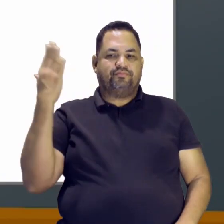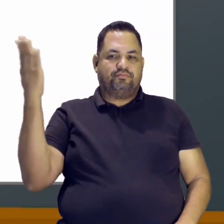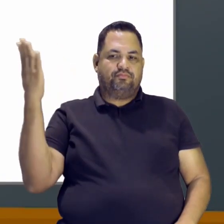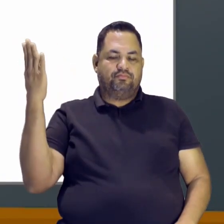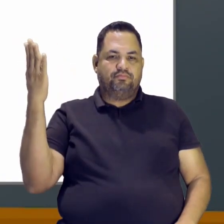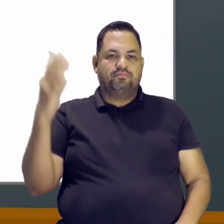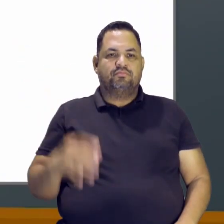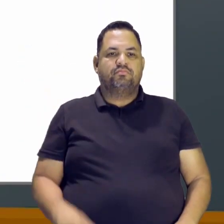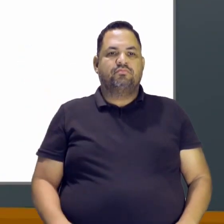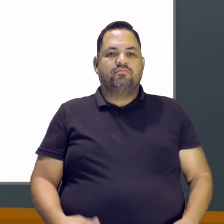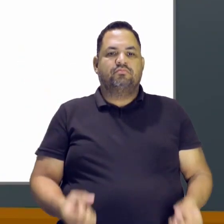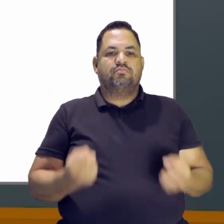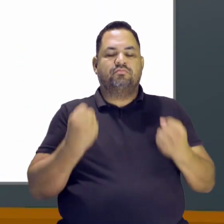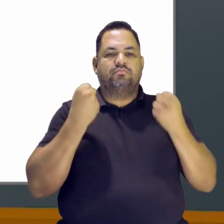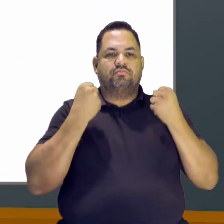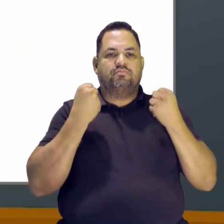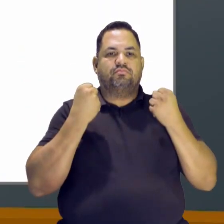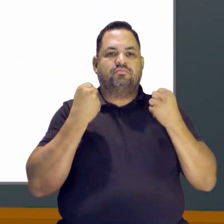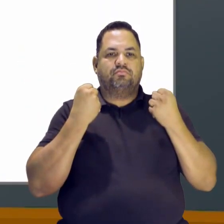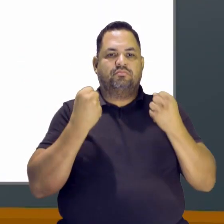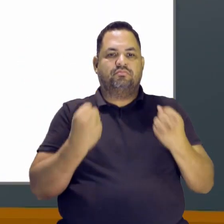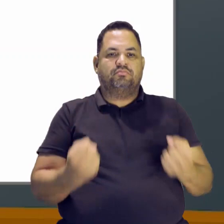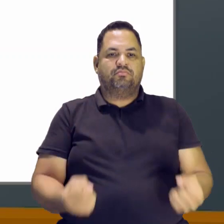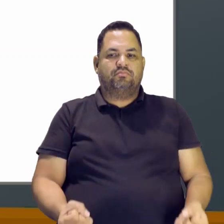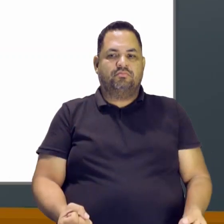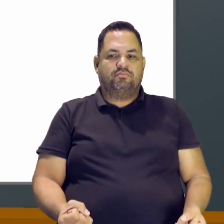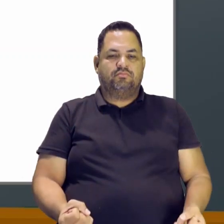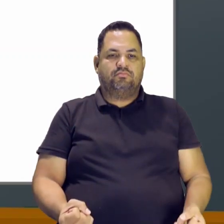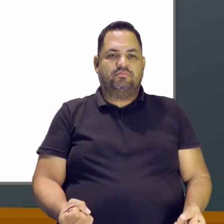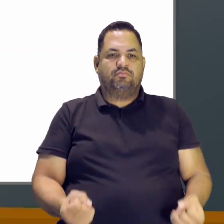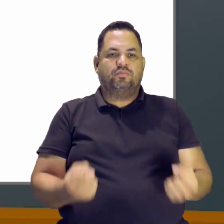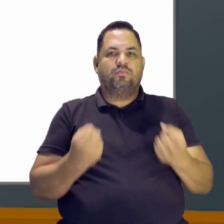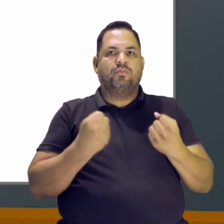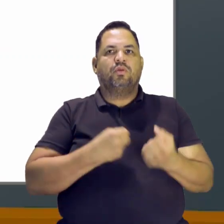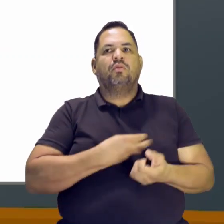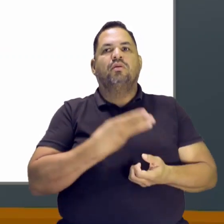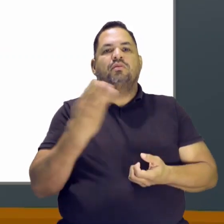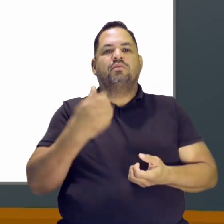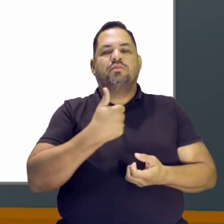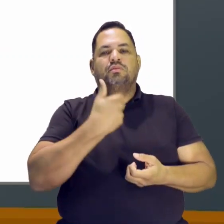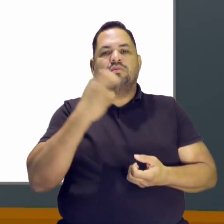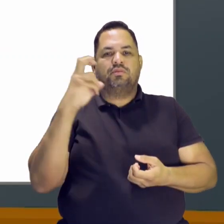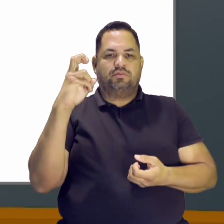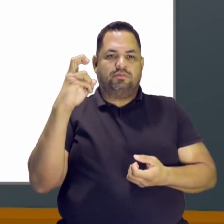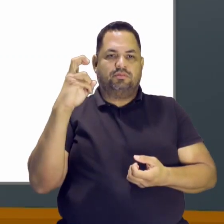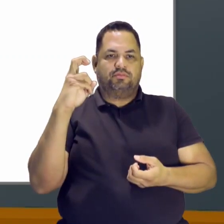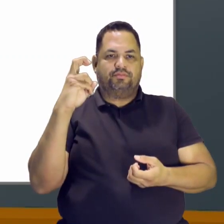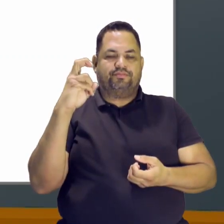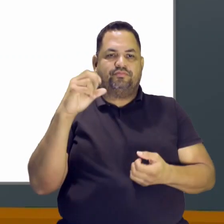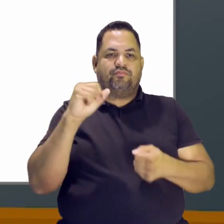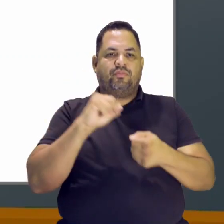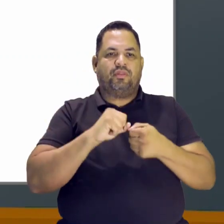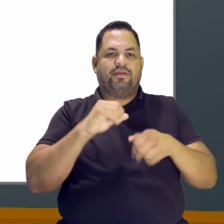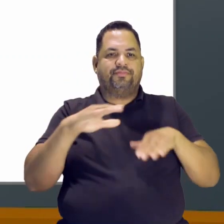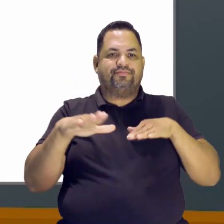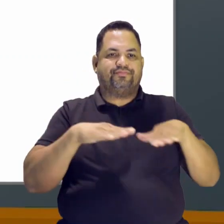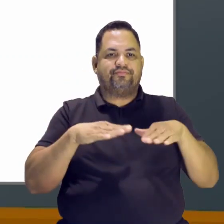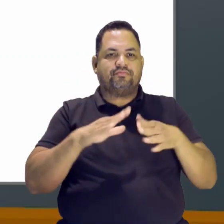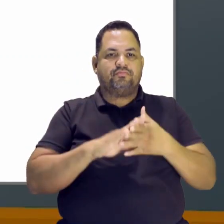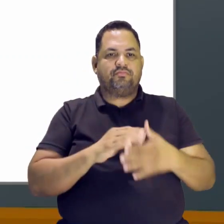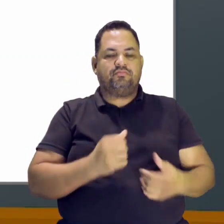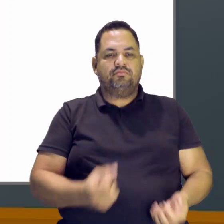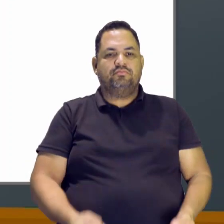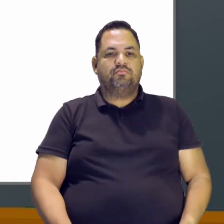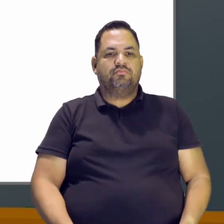de alongar e de aproximar. Prof, quantas vezes? 15 vezes. Fez o movimento, só que tu conta um quando tu